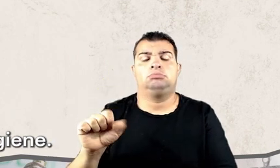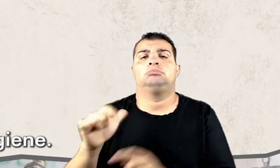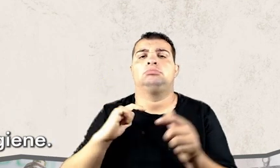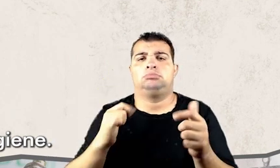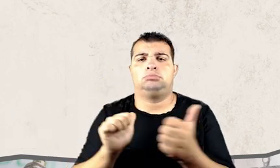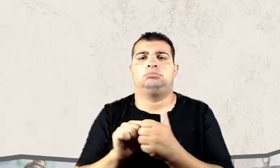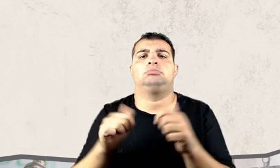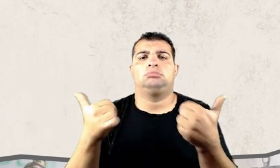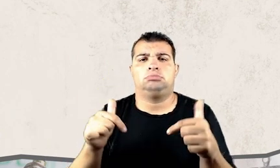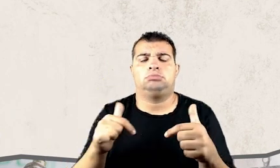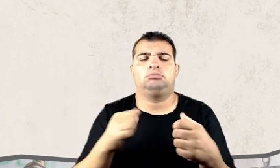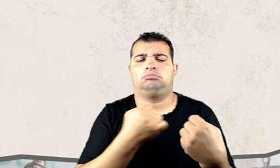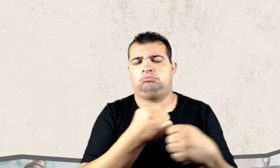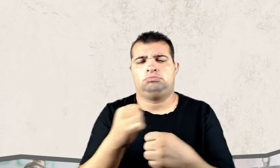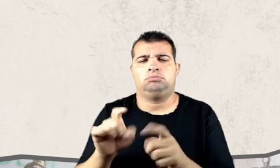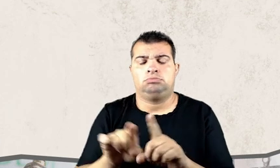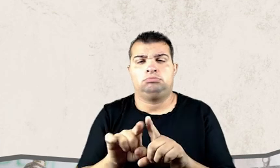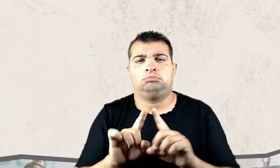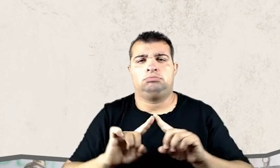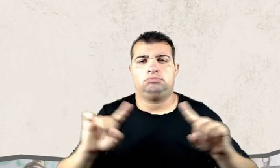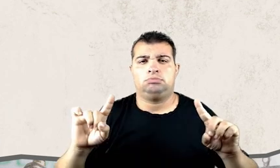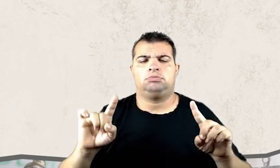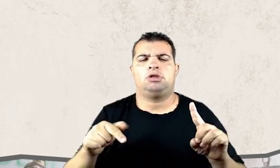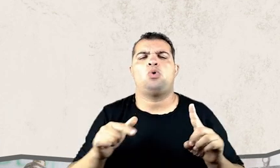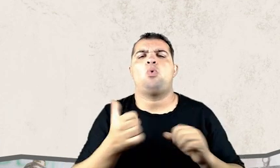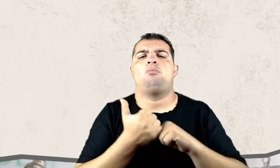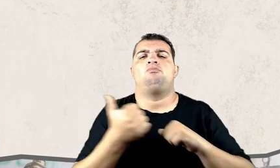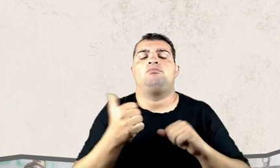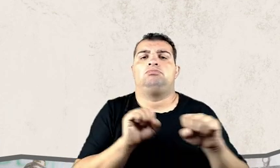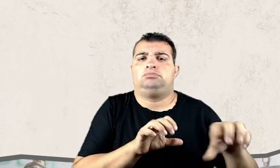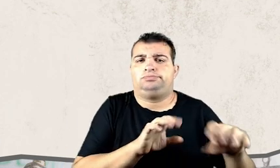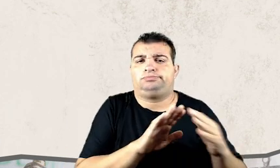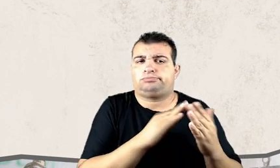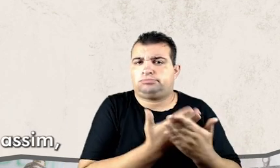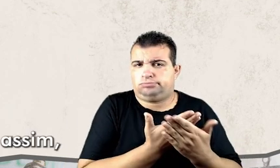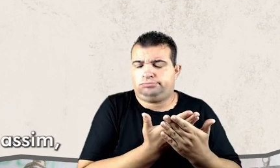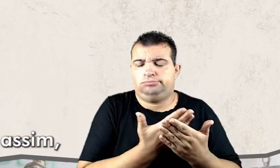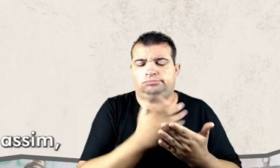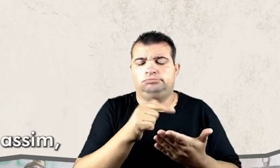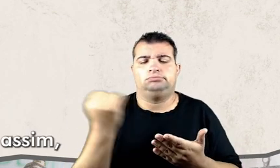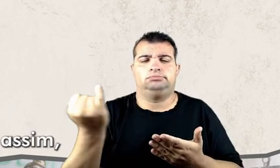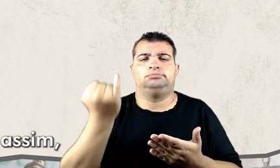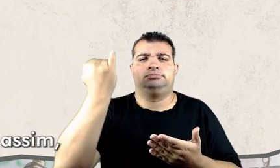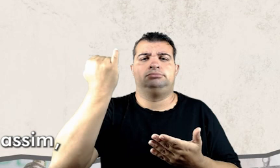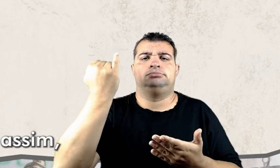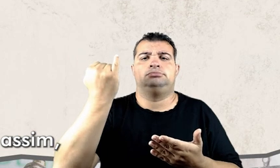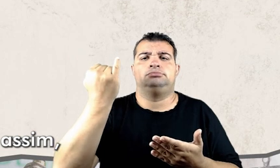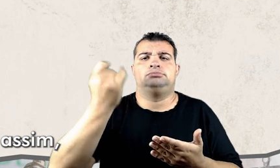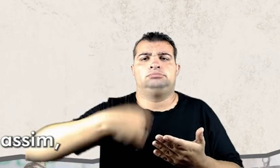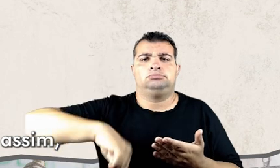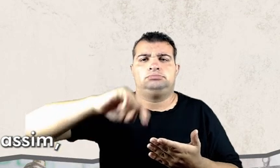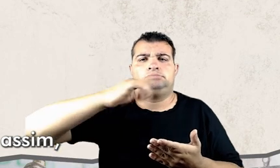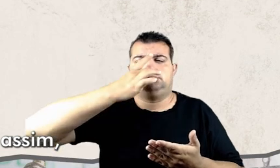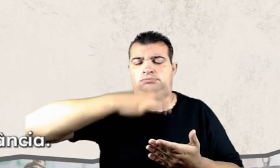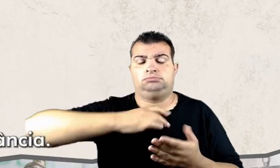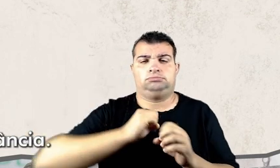serviços de higiene, mas elas eram uma seção das diretorias de educação. E uma importantíssima, e